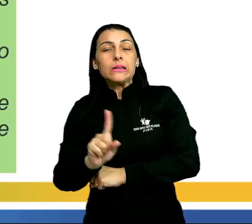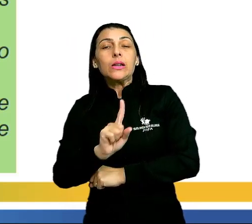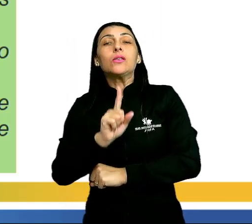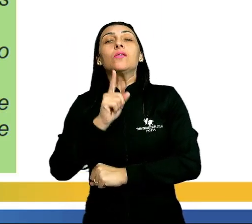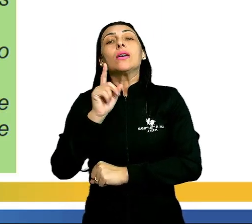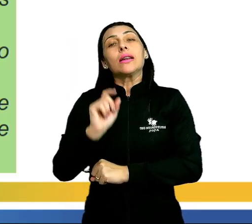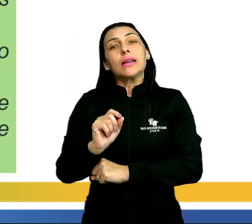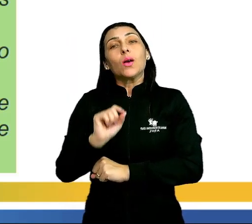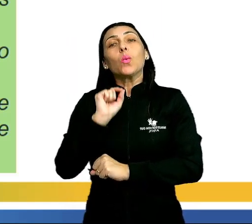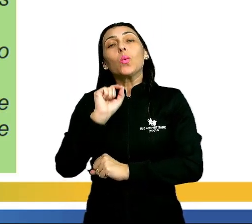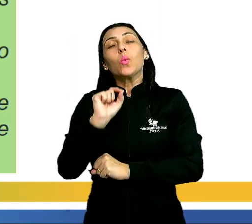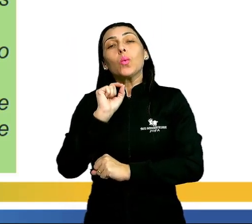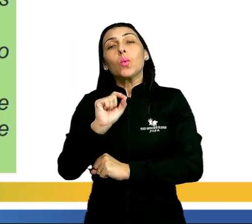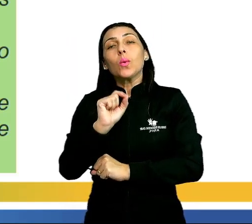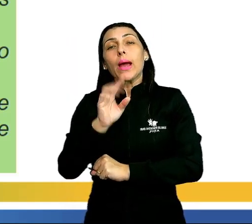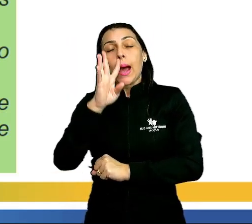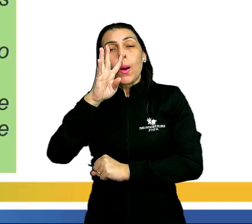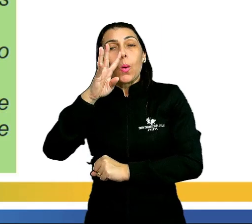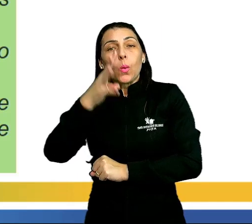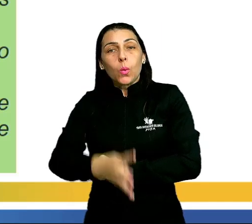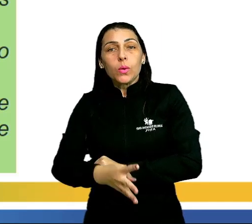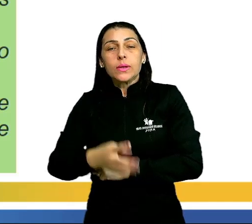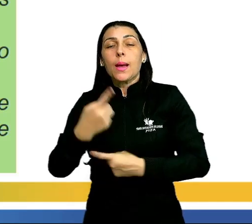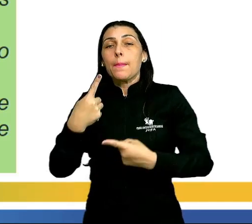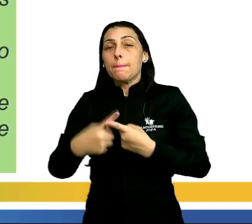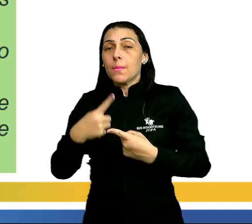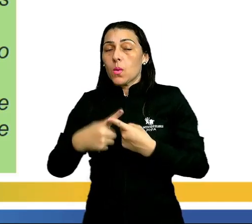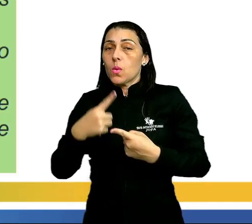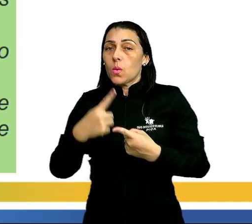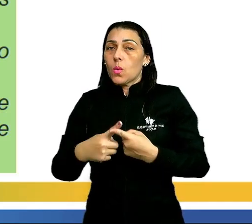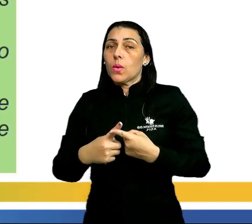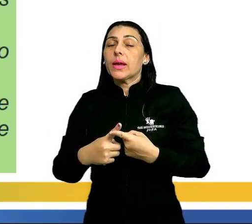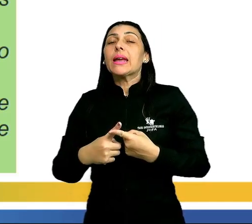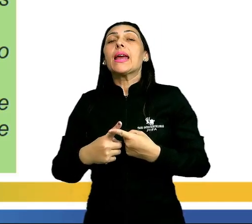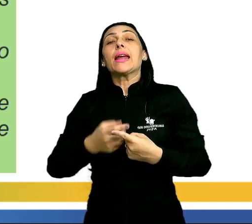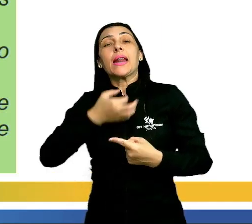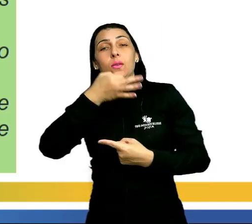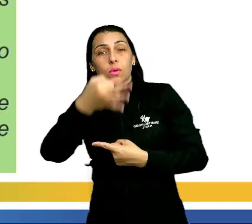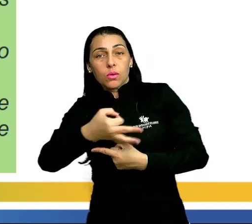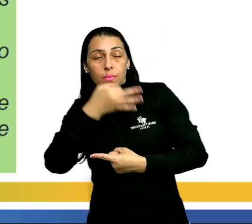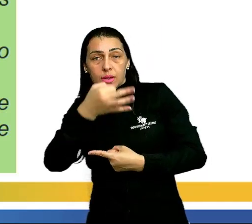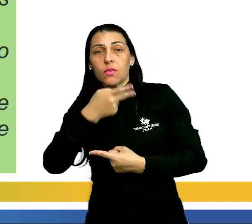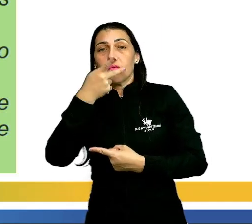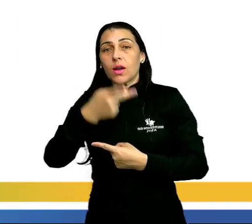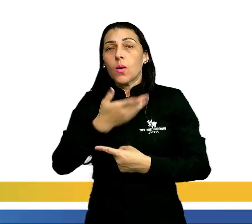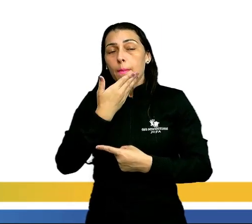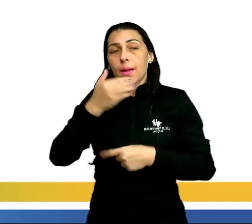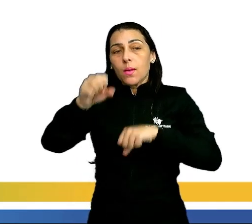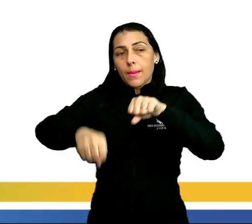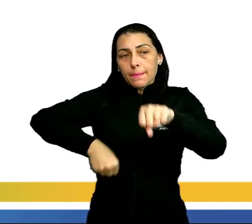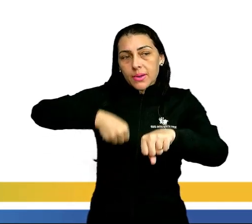ser desqualificada pela sua oponente em sua argumentação.